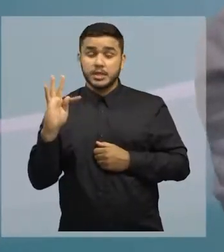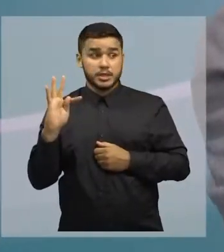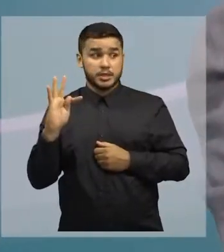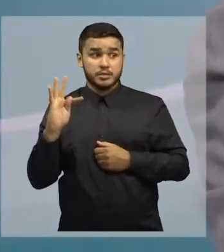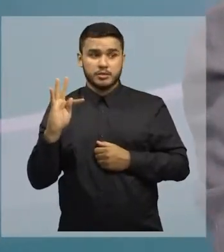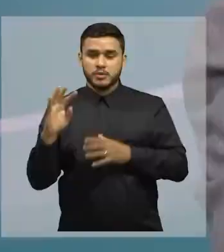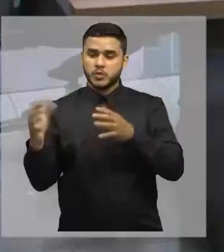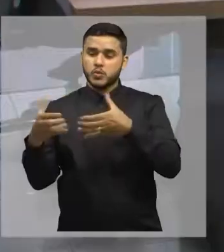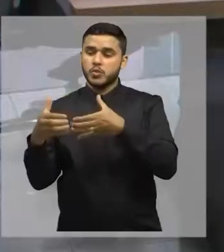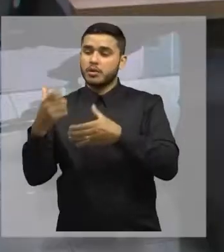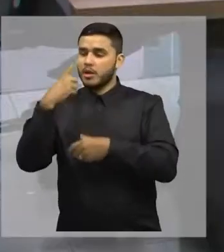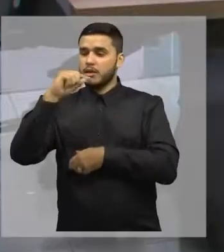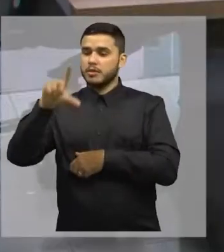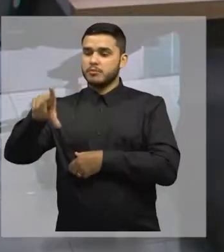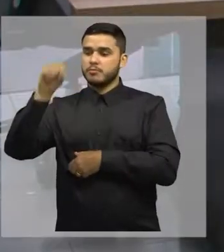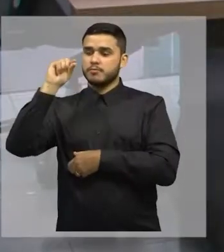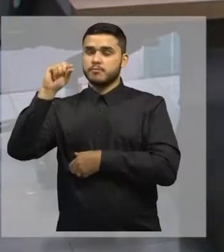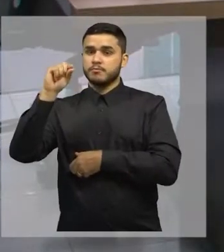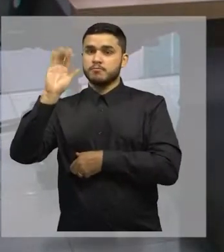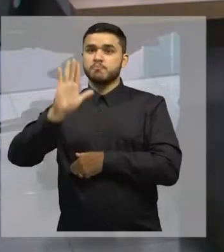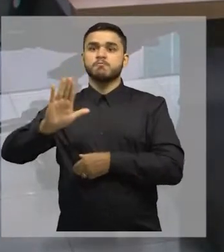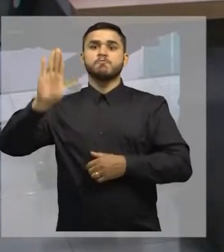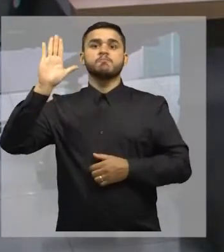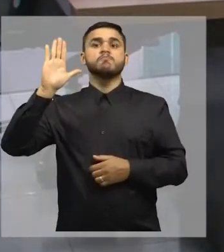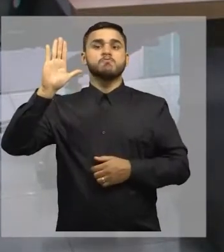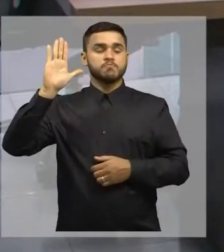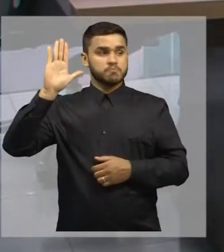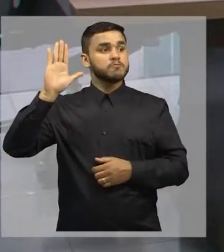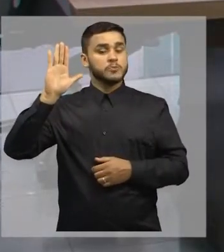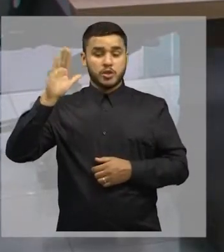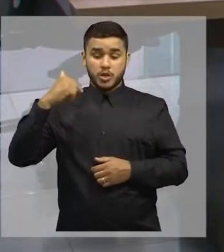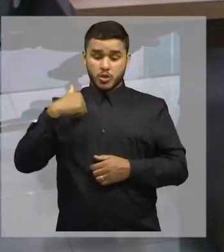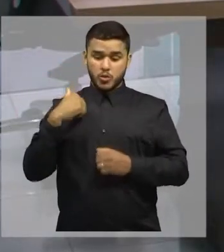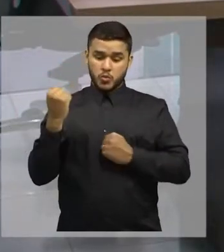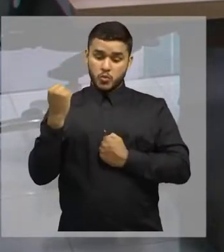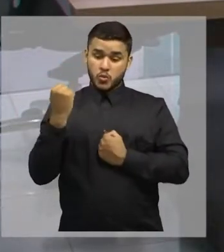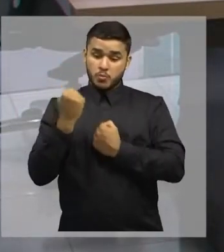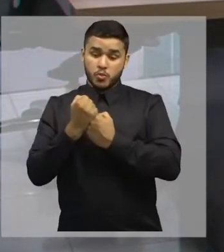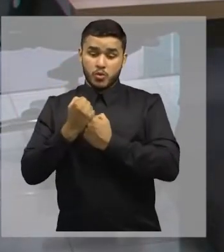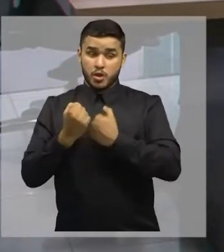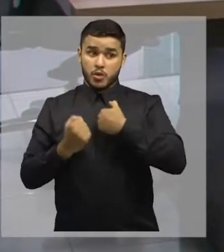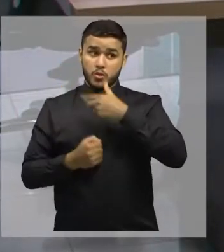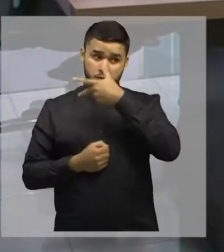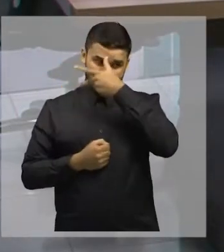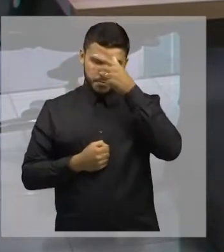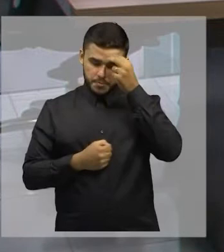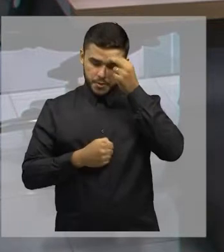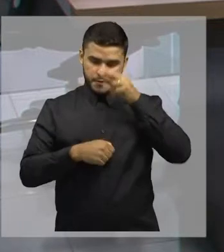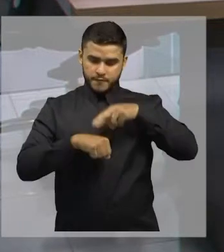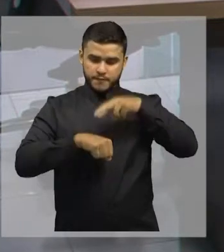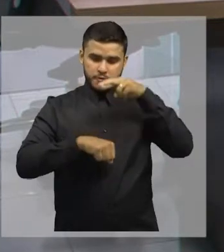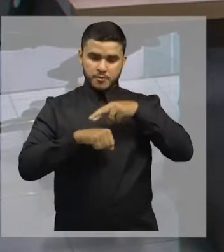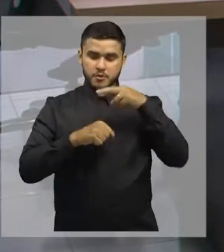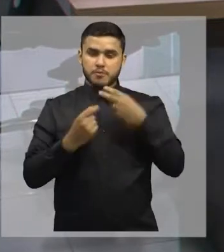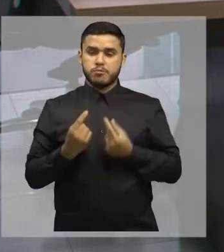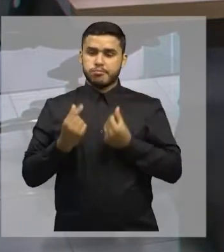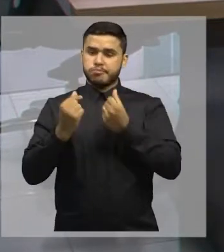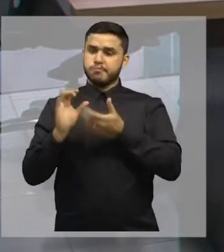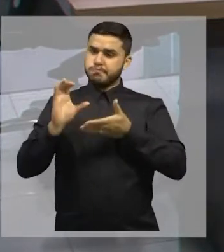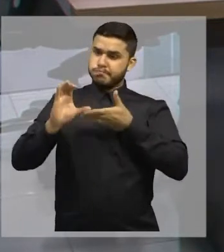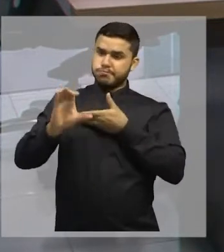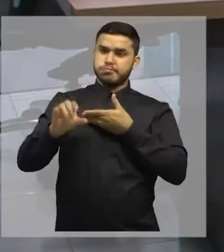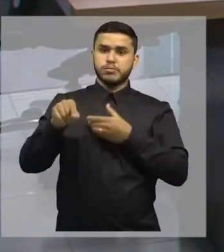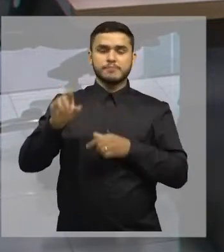apelo eleitoral e com a máquina a seu favor e uma estrutura partidária, é um candidato muito forte, provavelmente,